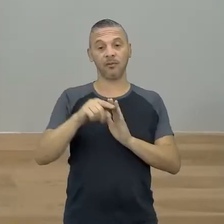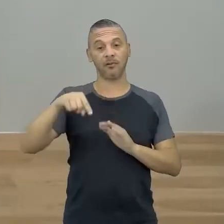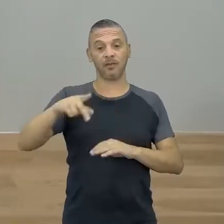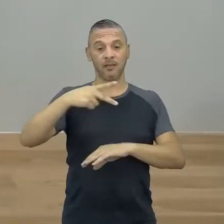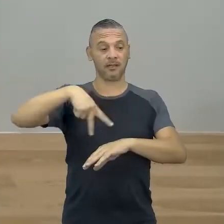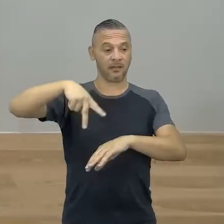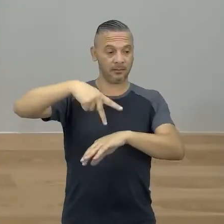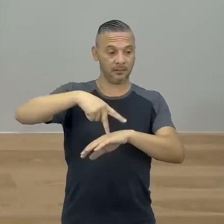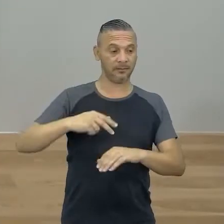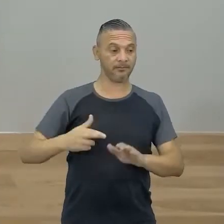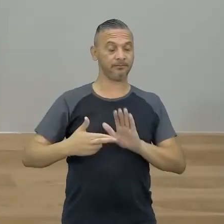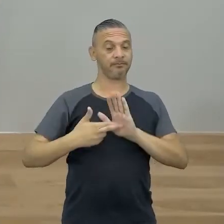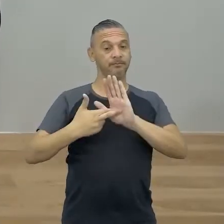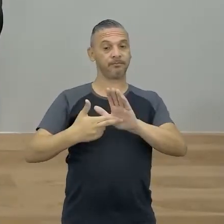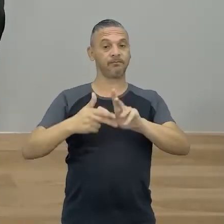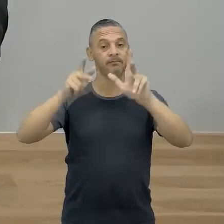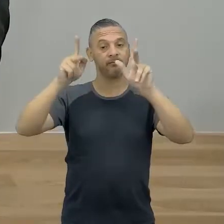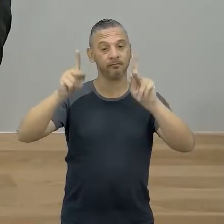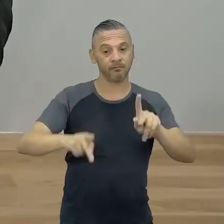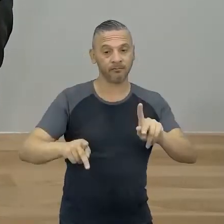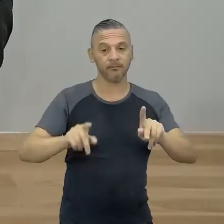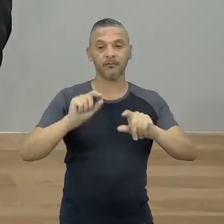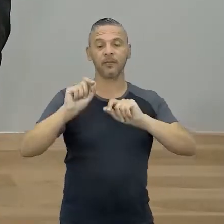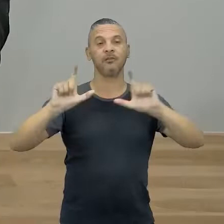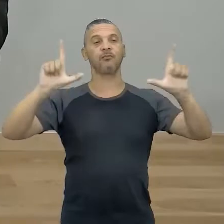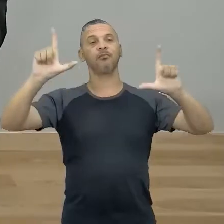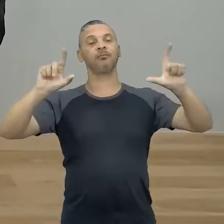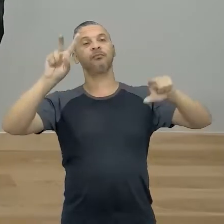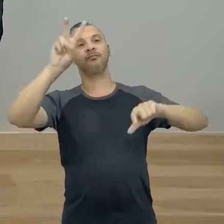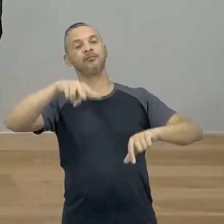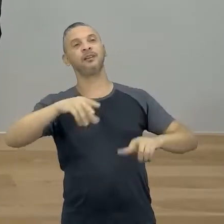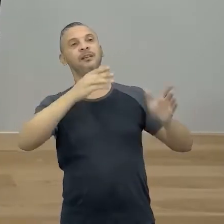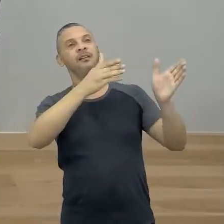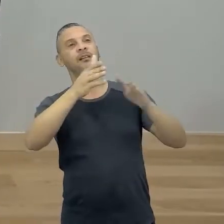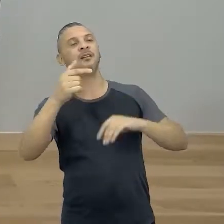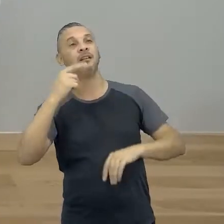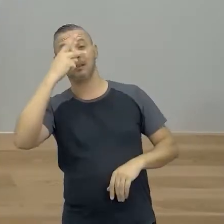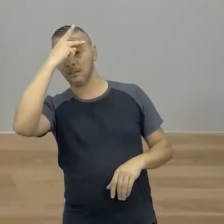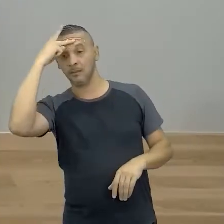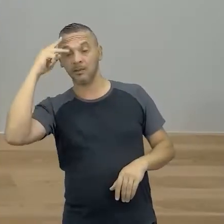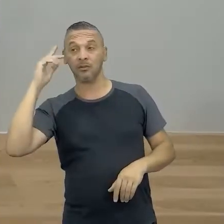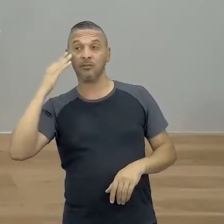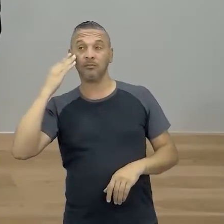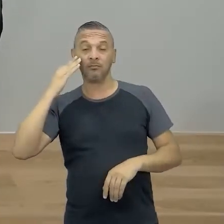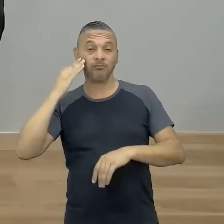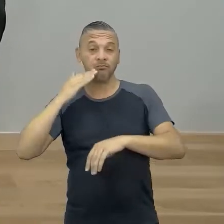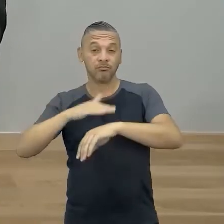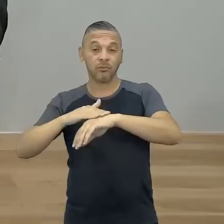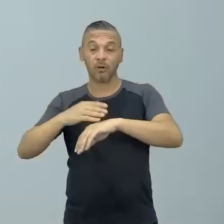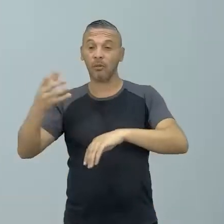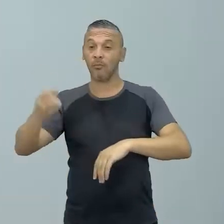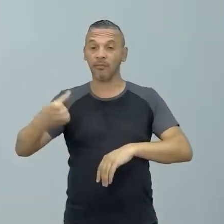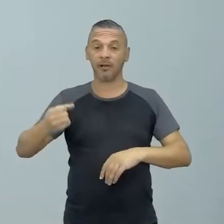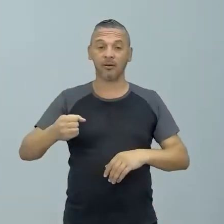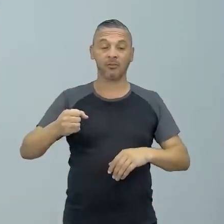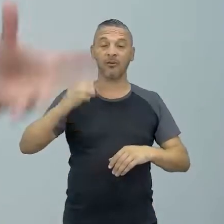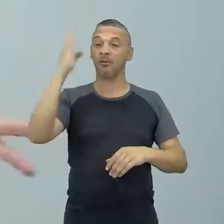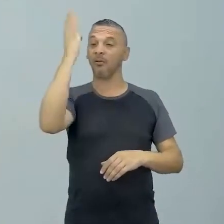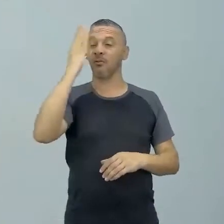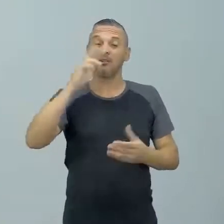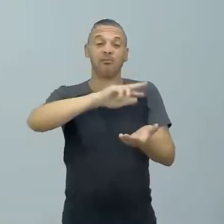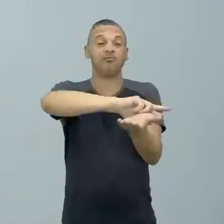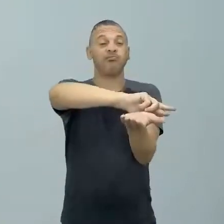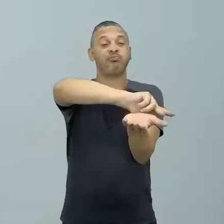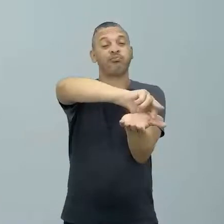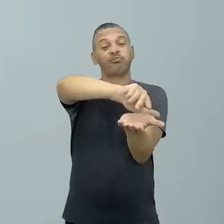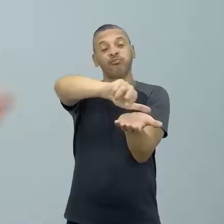à representatividade, né? Muitas vezes nós temos propagandas que só mostram, por exemplo, pessoas brancas, sendo que o Brasil é um país extremamente diverso,